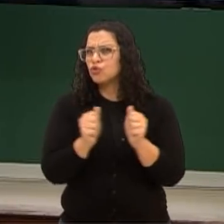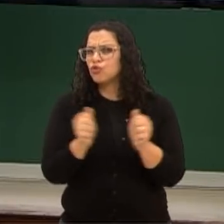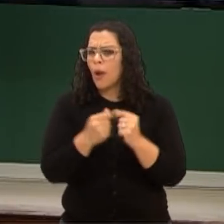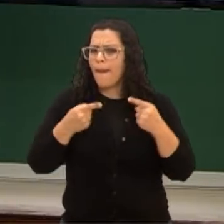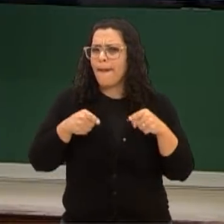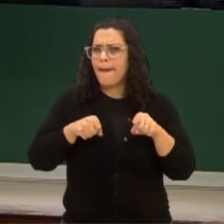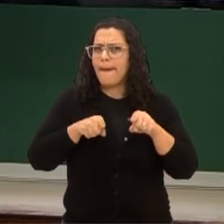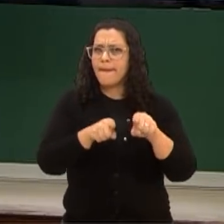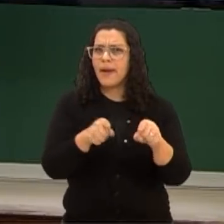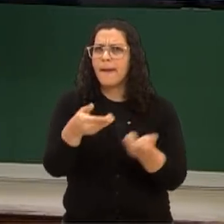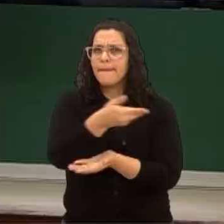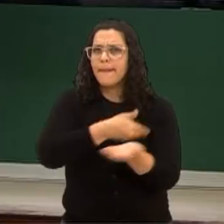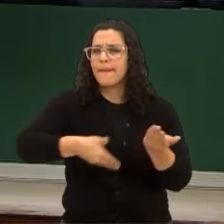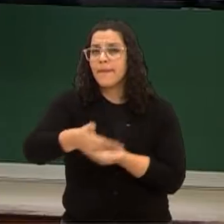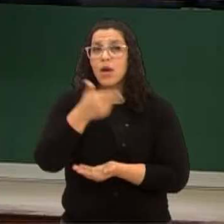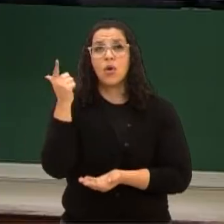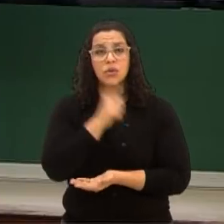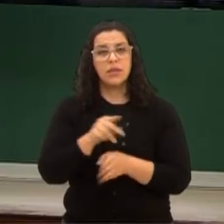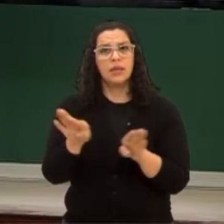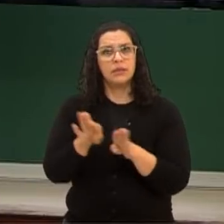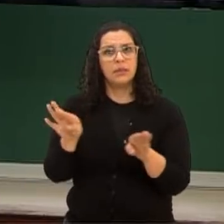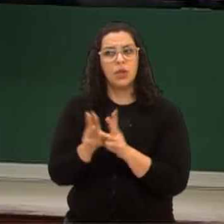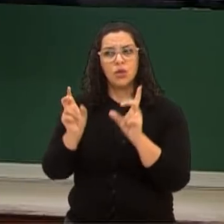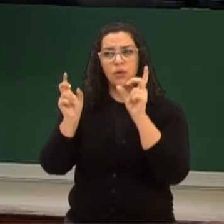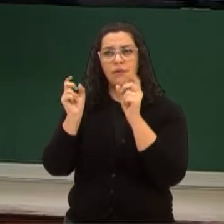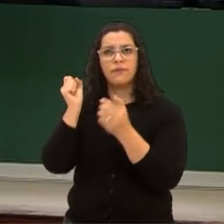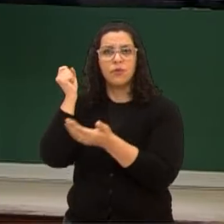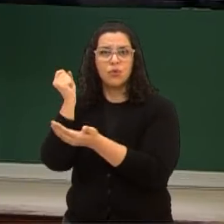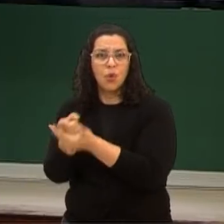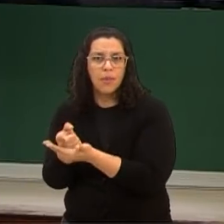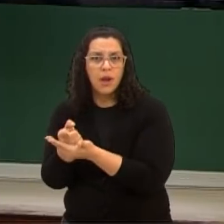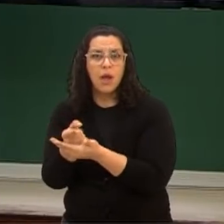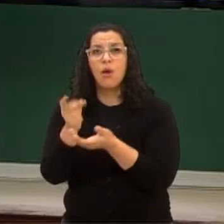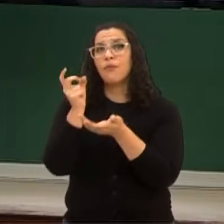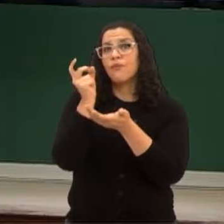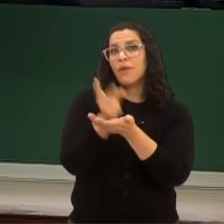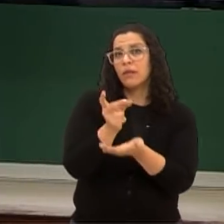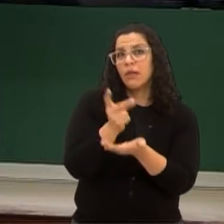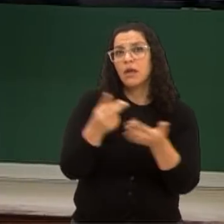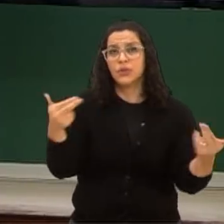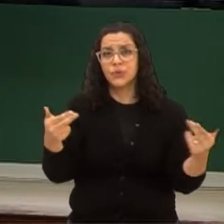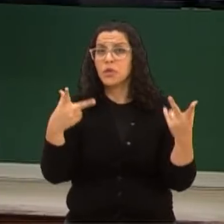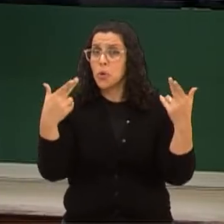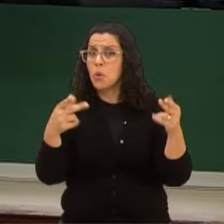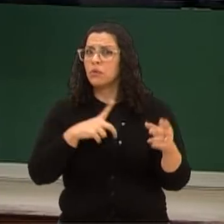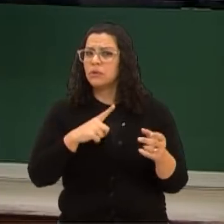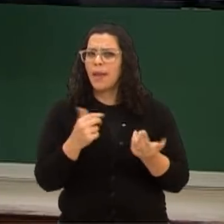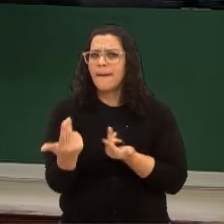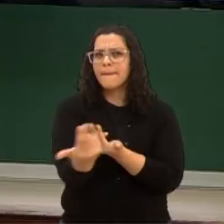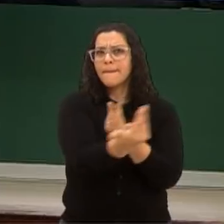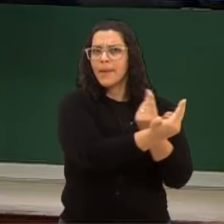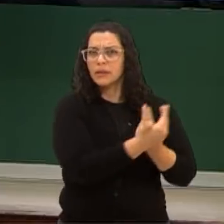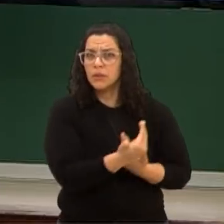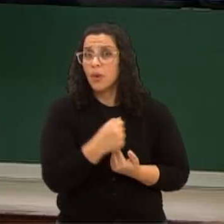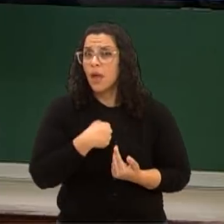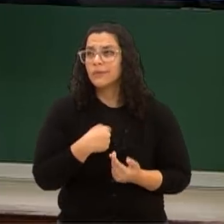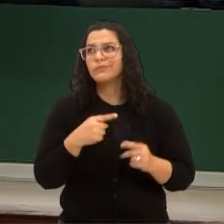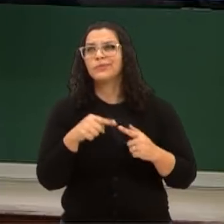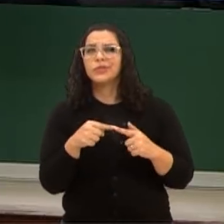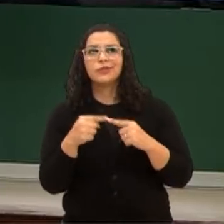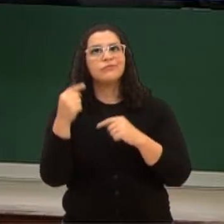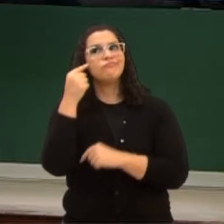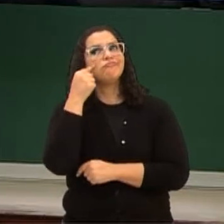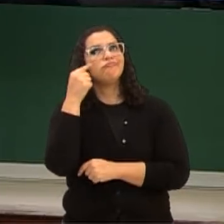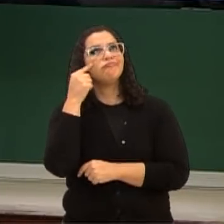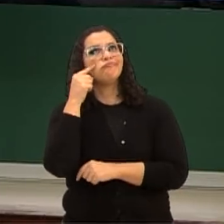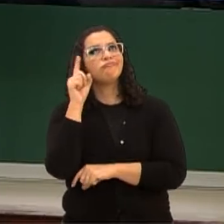que todos conseguem consumir da maneira como gostariam de consumir? Então, são indagações